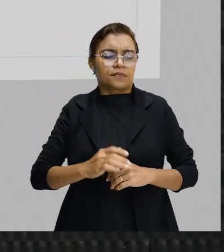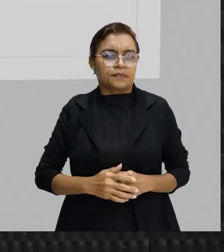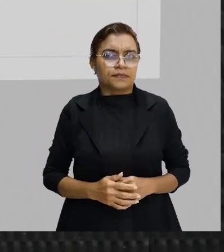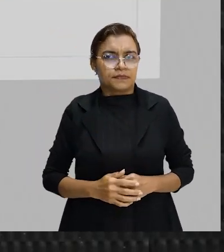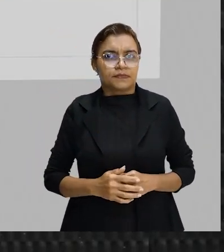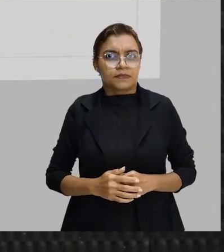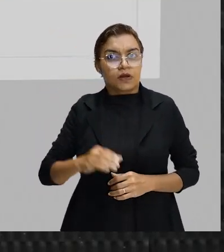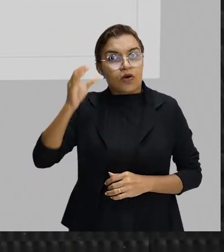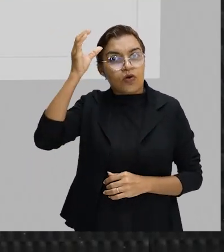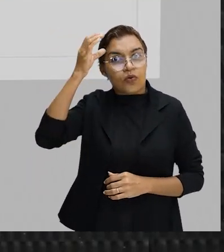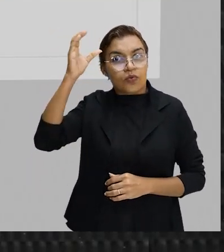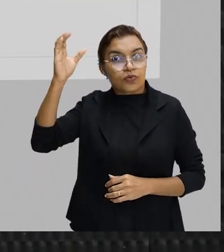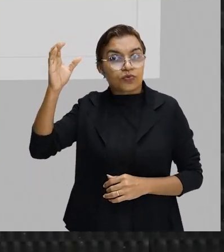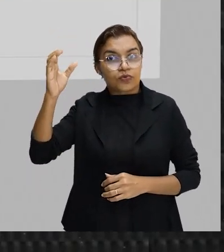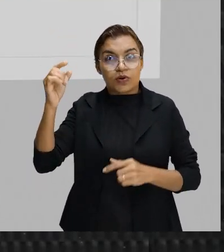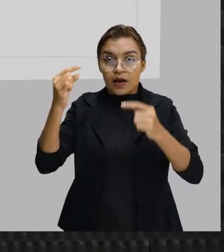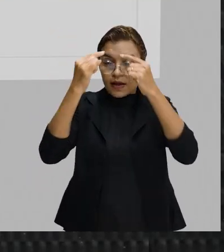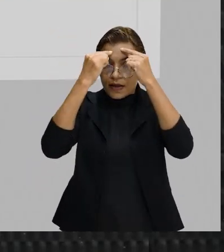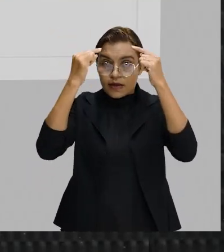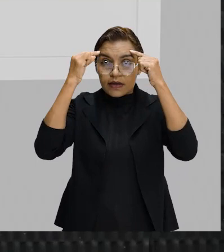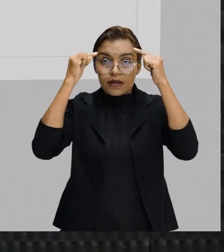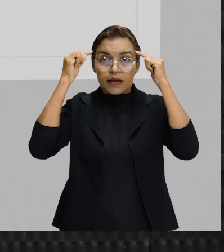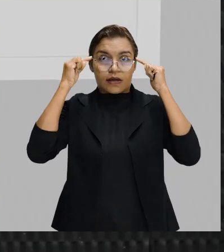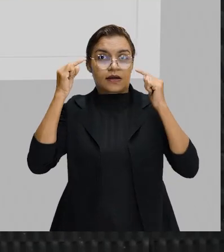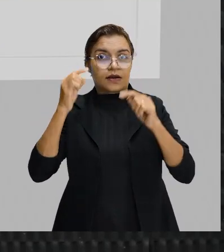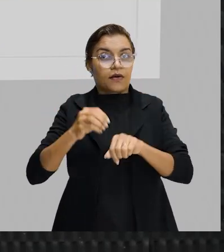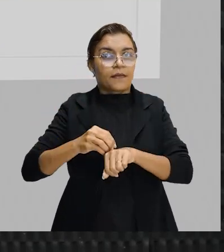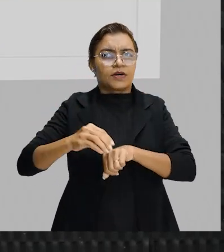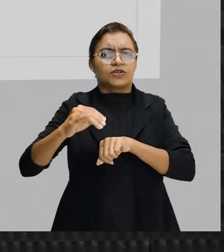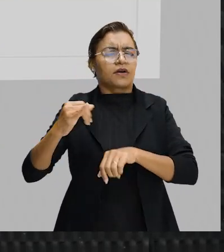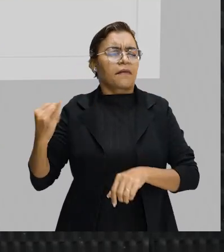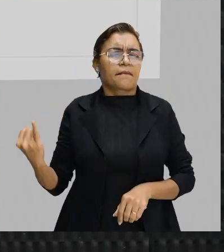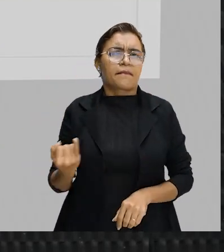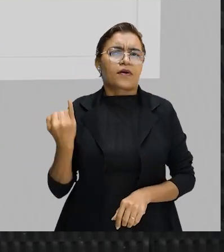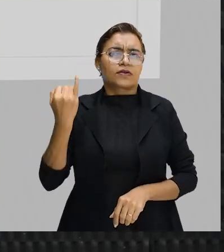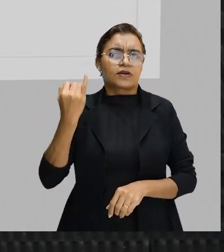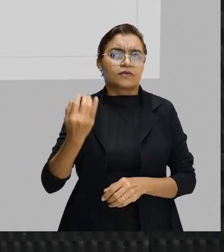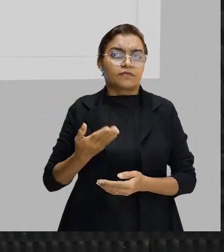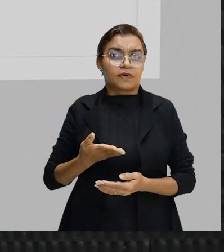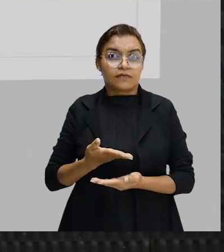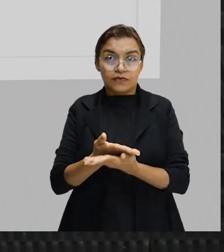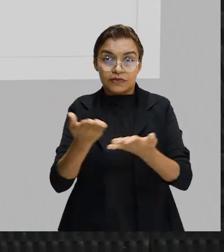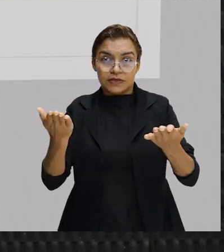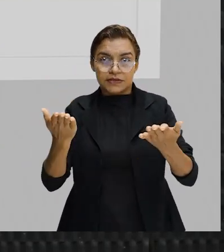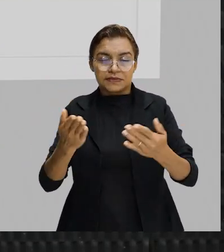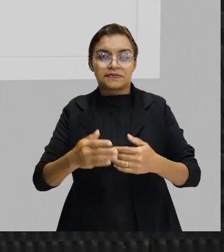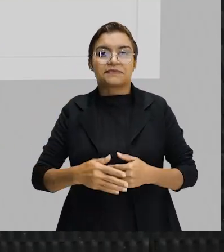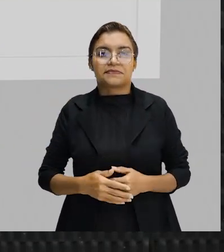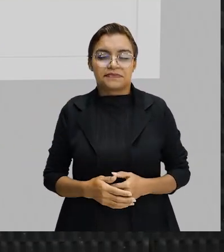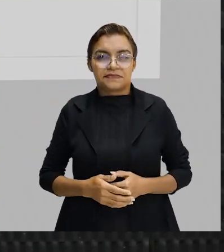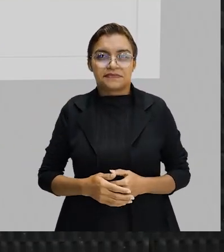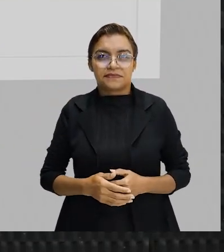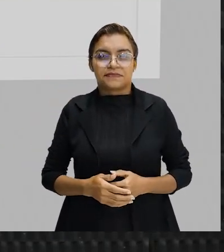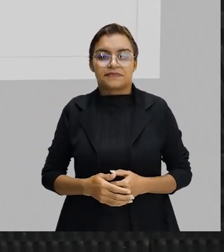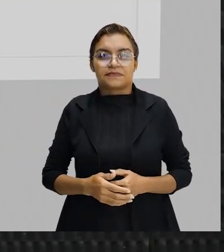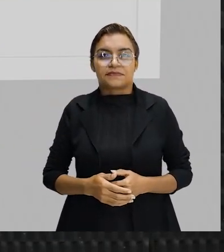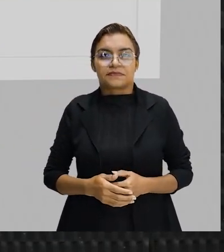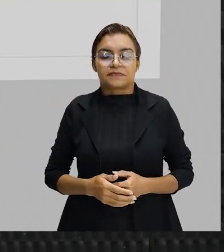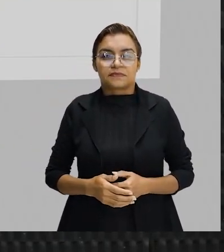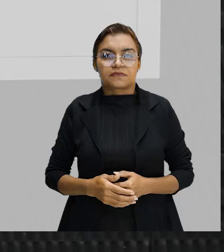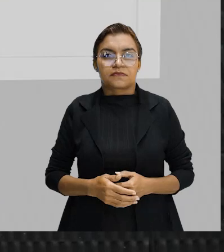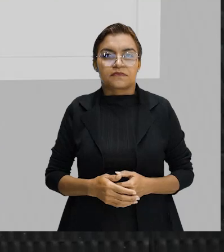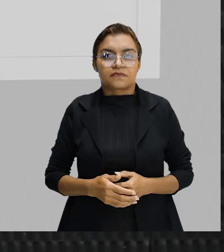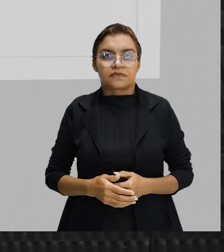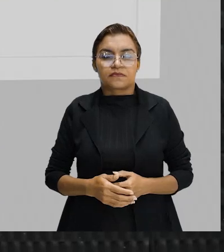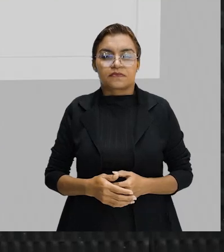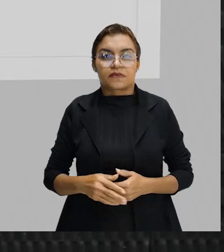a cultura grega. E aqui já vem uma dica importante para vocês que vão fazer